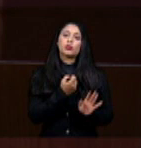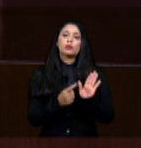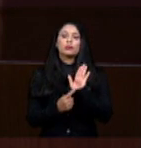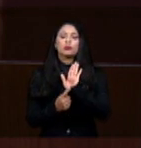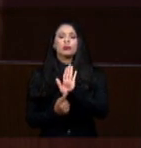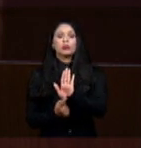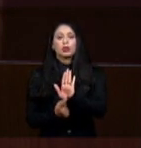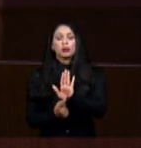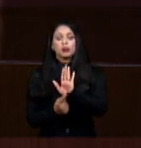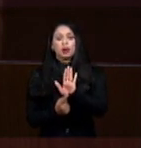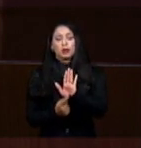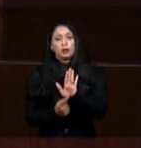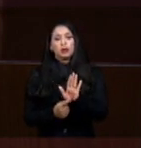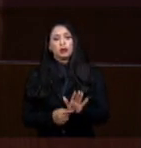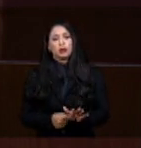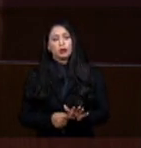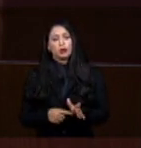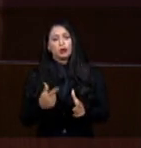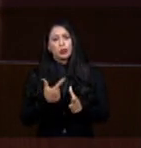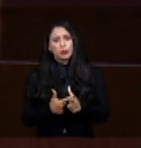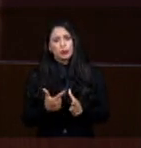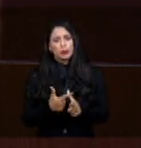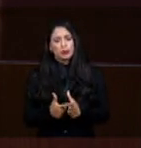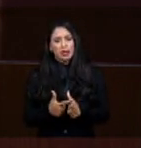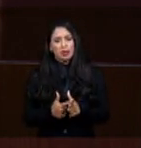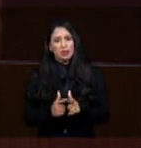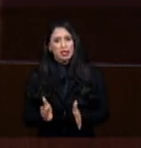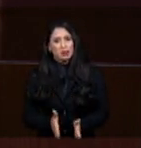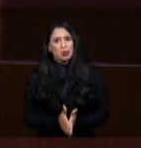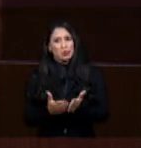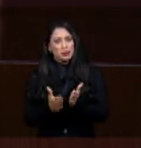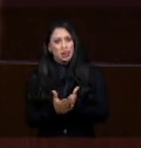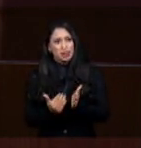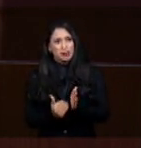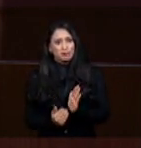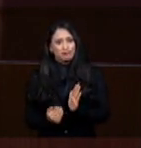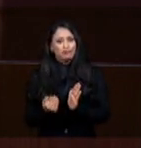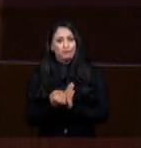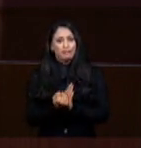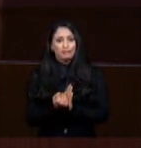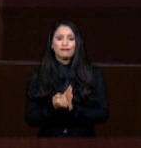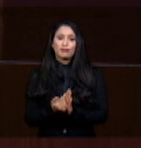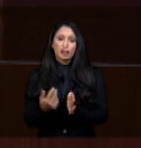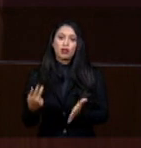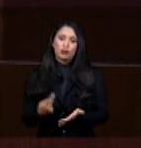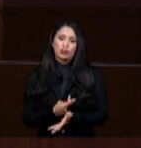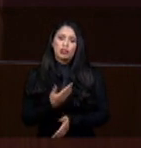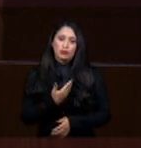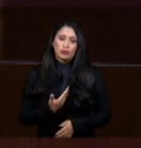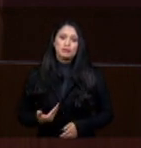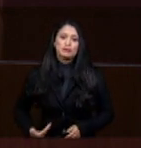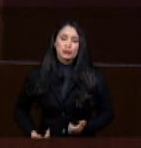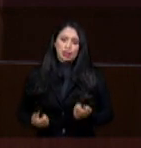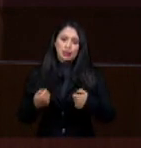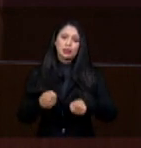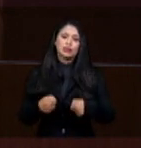problema de superação da pobreza no Brasil passa pelo Estado Obrigatoriamente